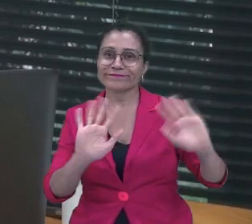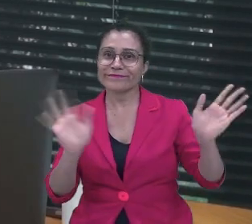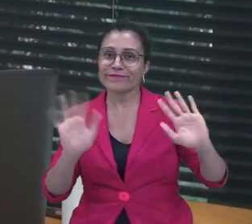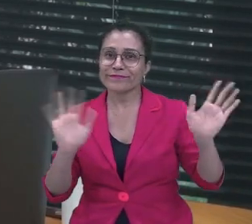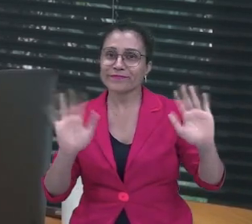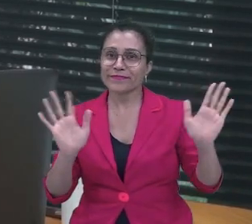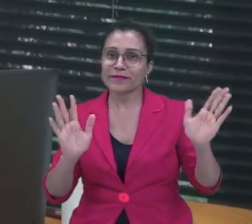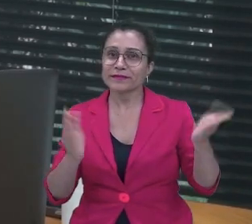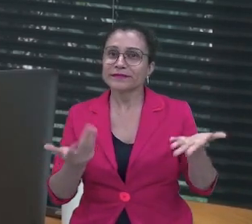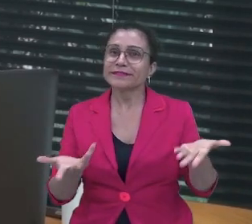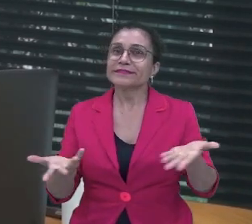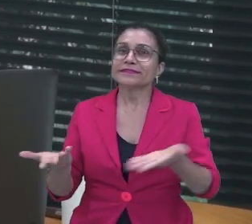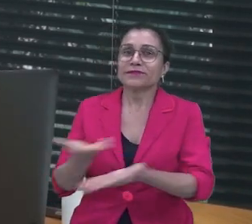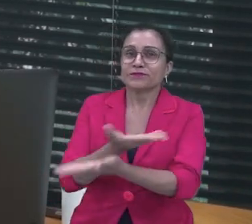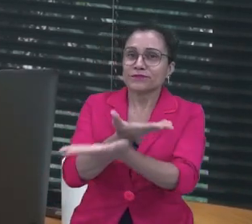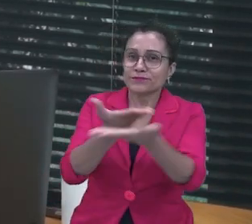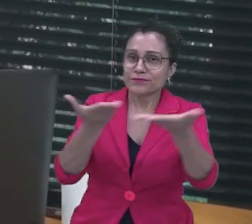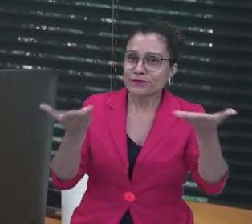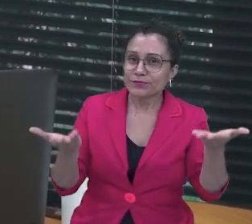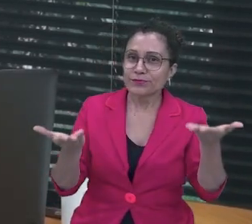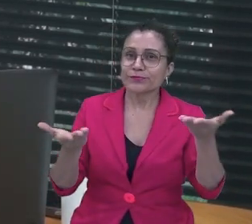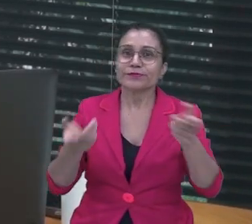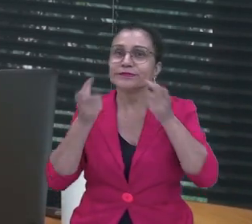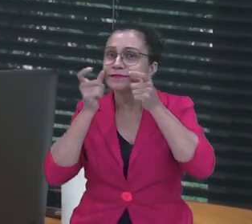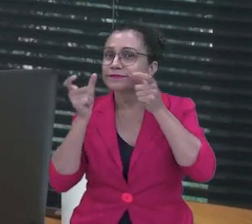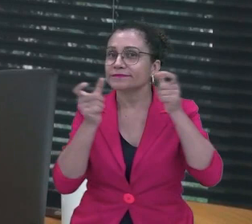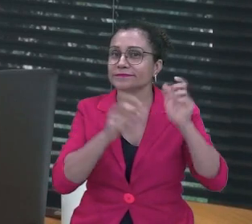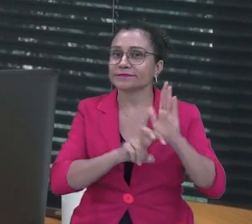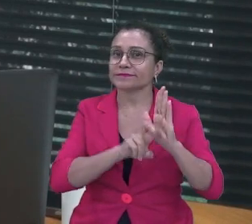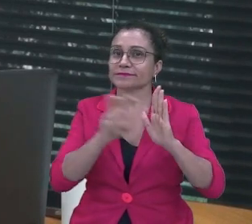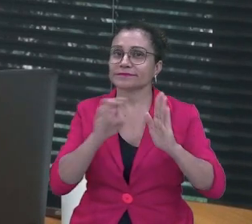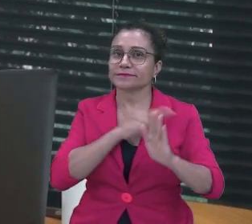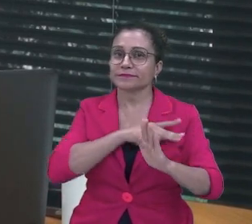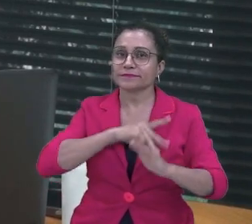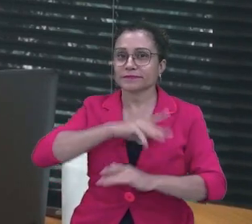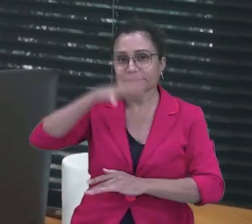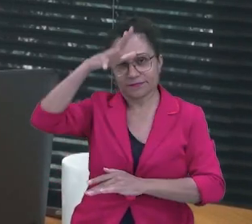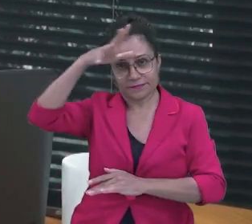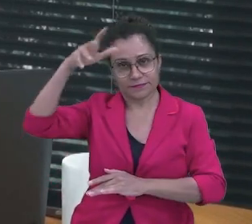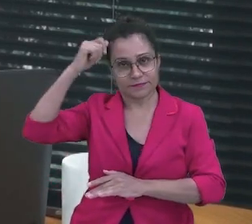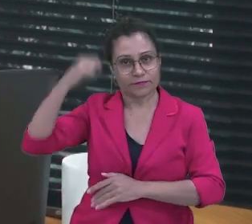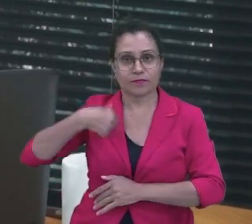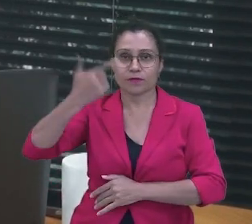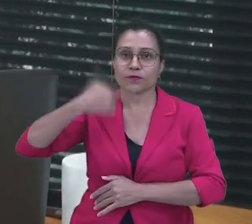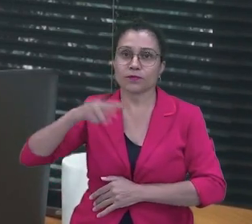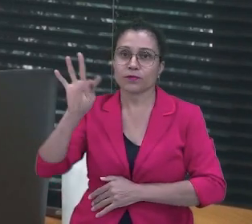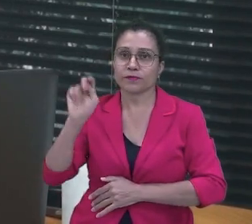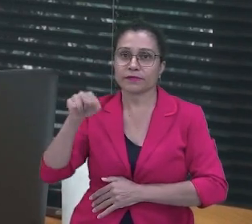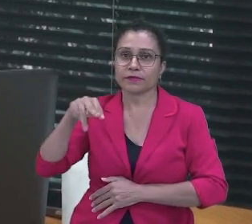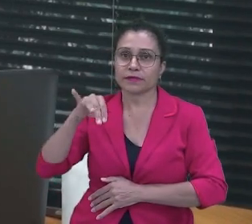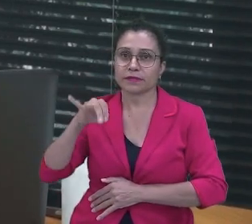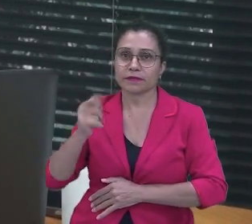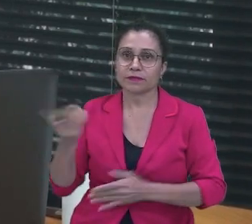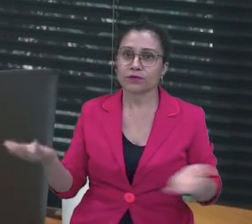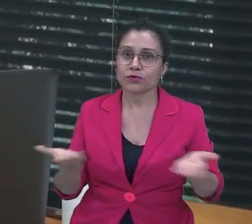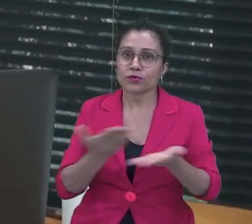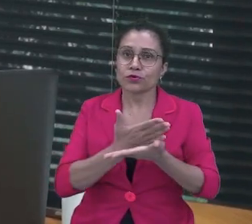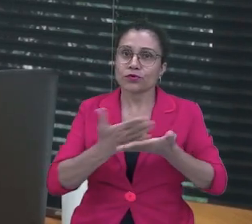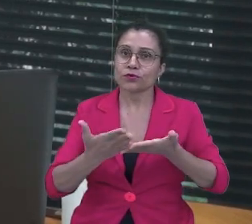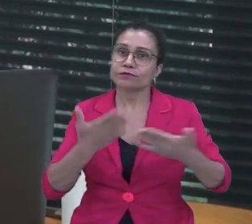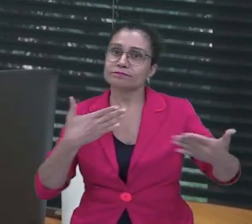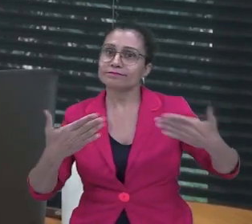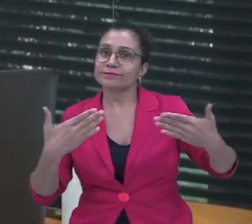Olá, minhas saudações a você que acompanha o Vozes do MPMT. Eu sou Tânia Halber e hoje quero começar o